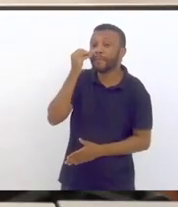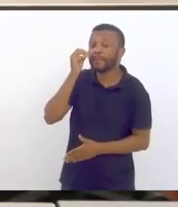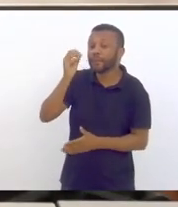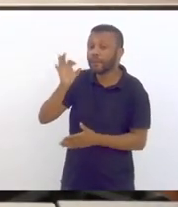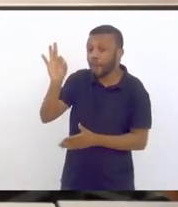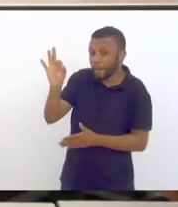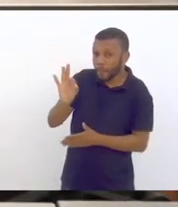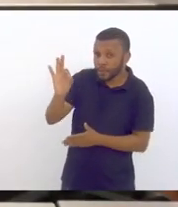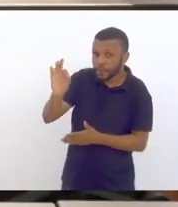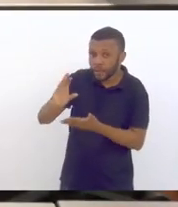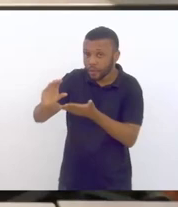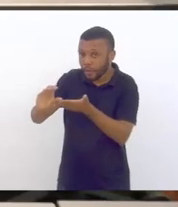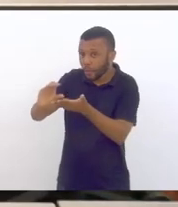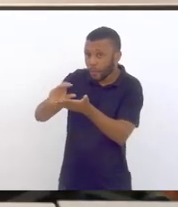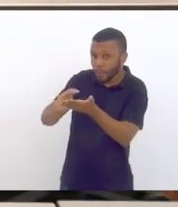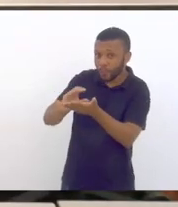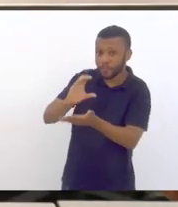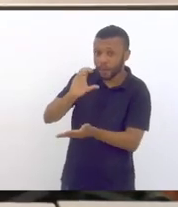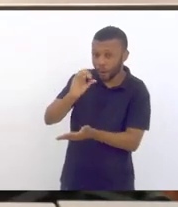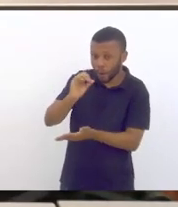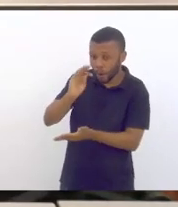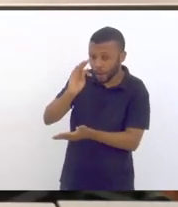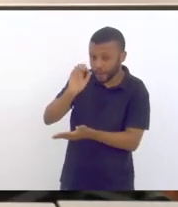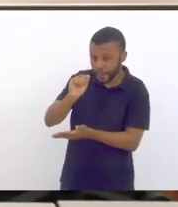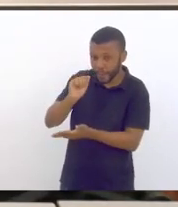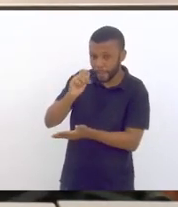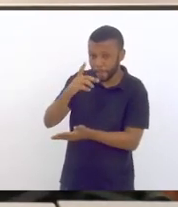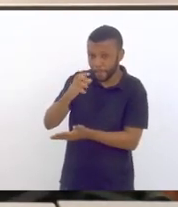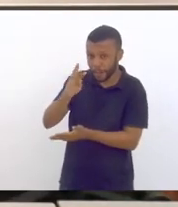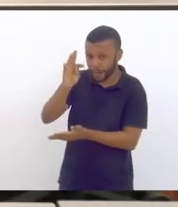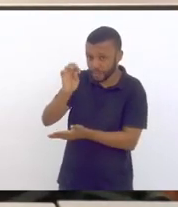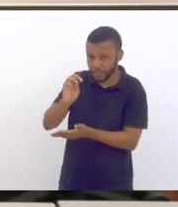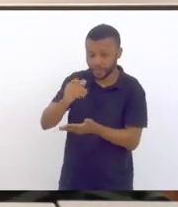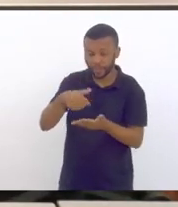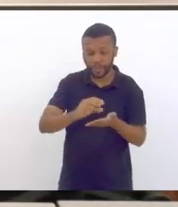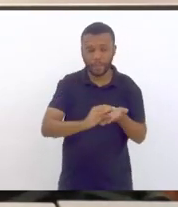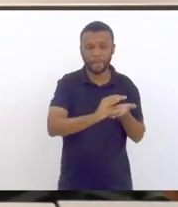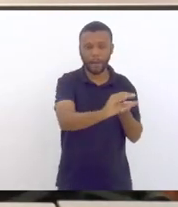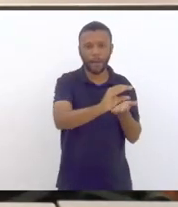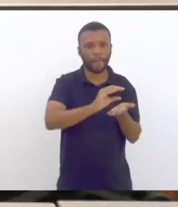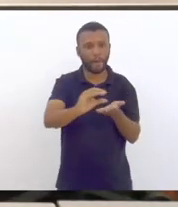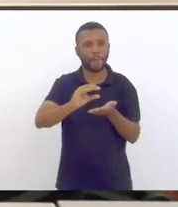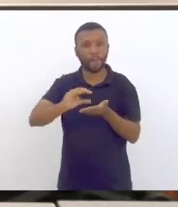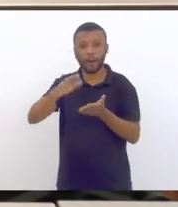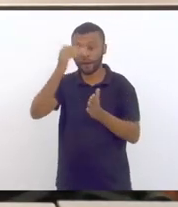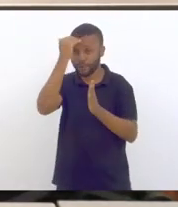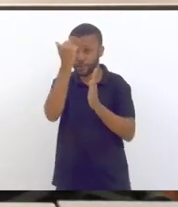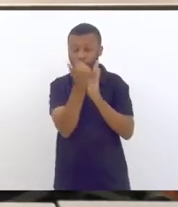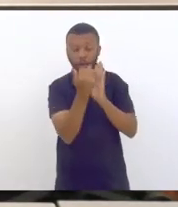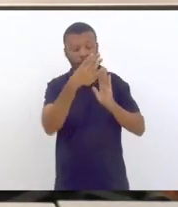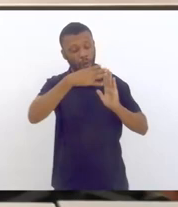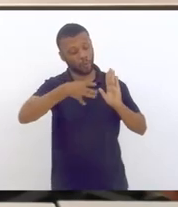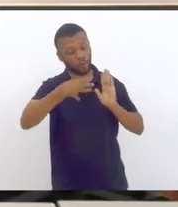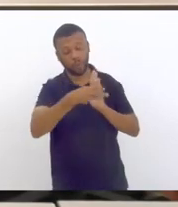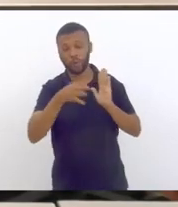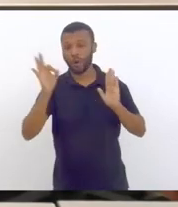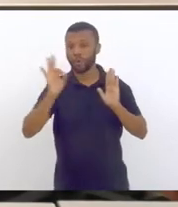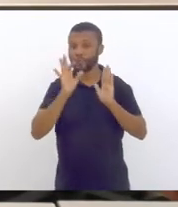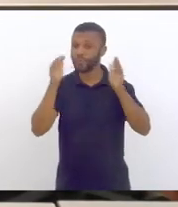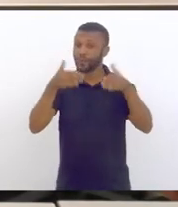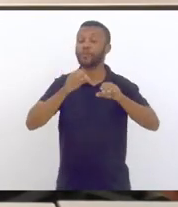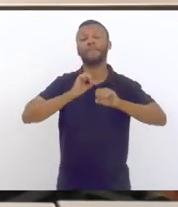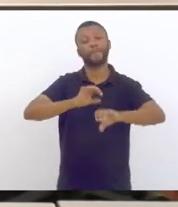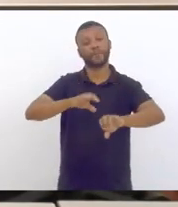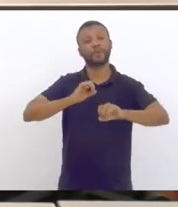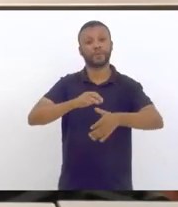da quarta parte do ICMS dos Municípios vai se dar com base índices educacionais Além disso foi previsto